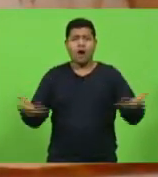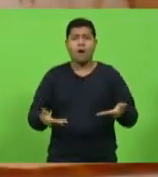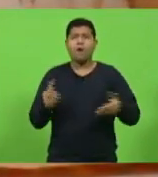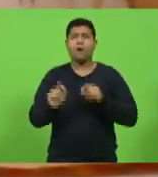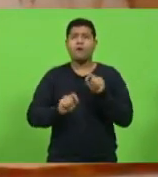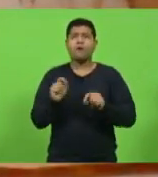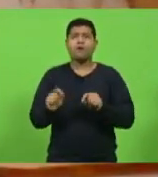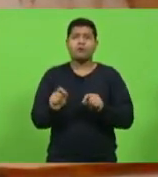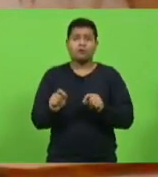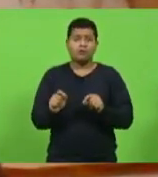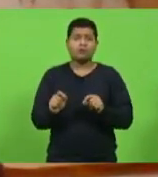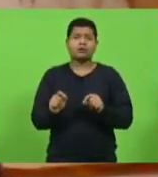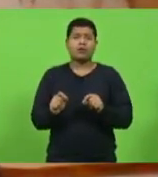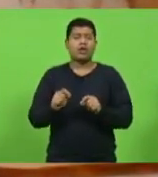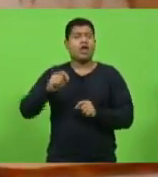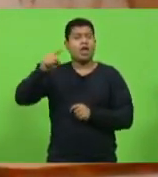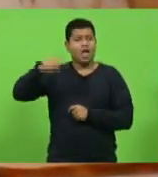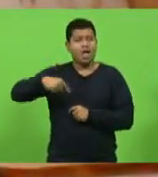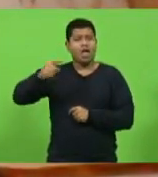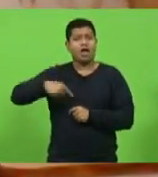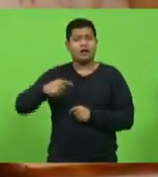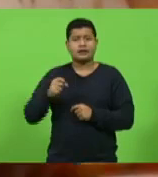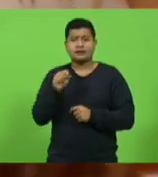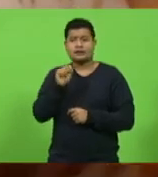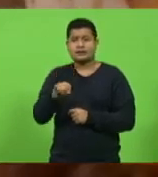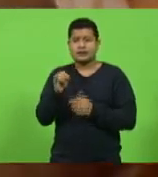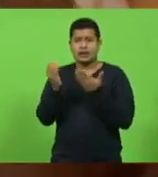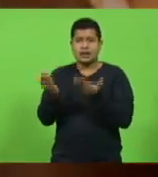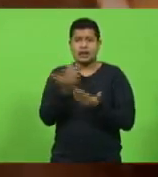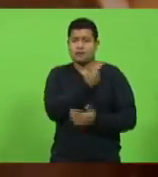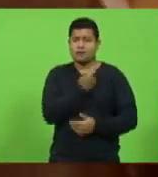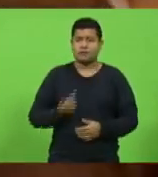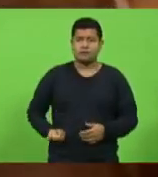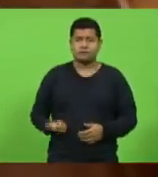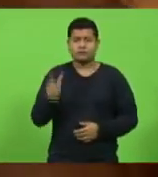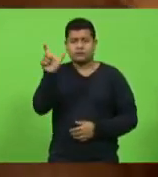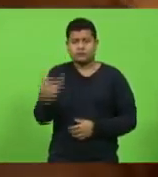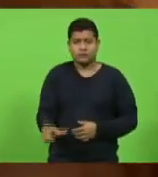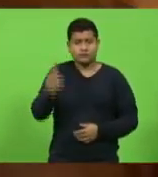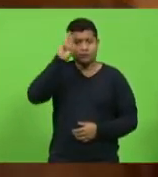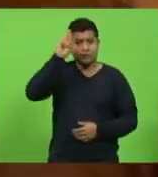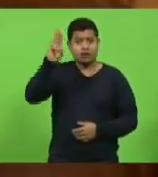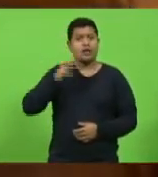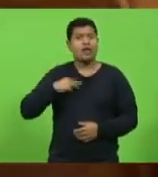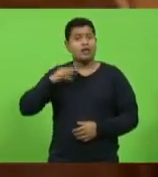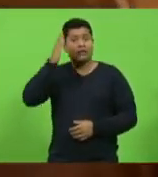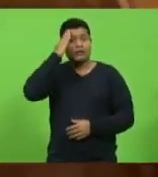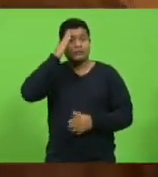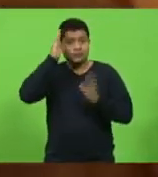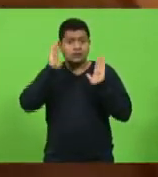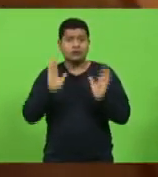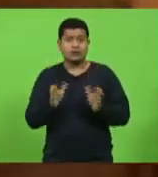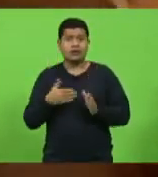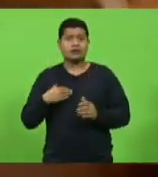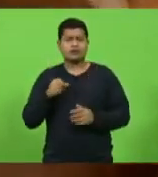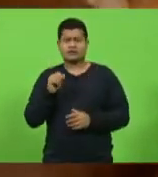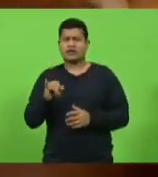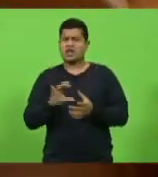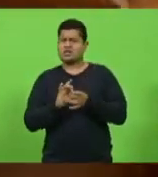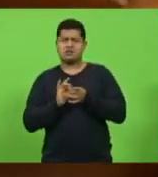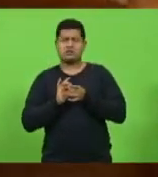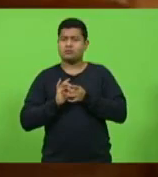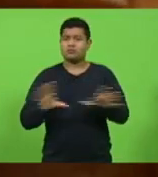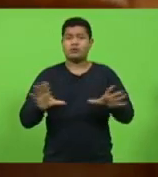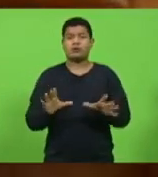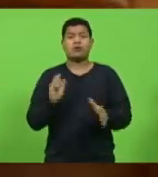discute? Se discute se o senhor governador sabia disso, se autorizou o pagamento